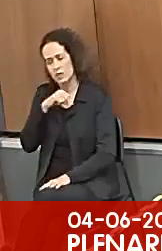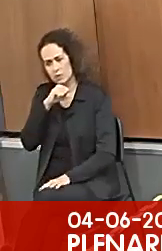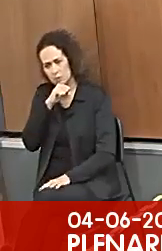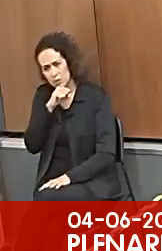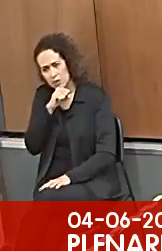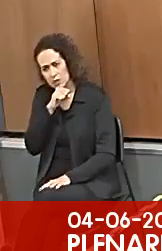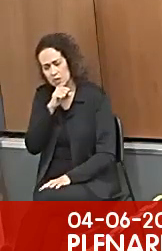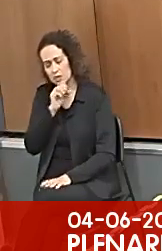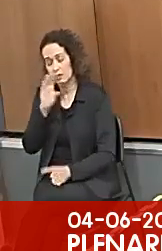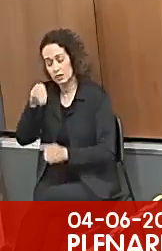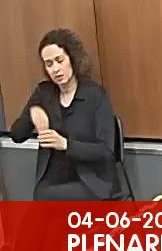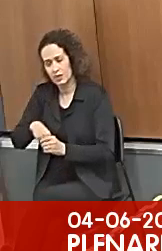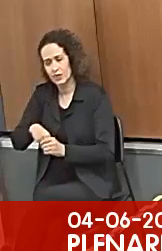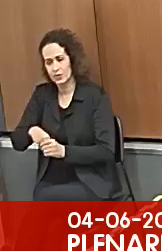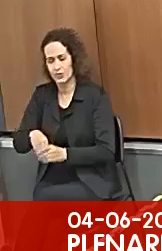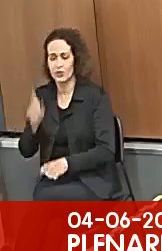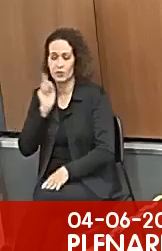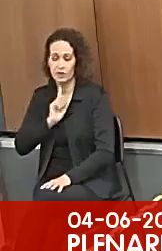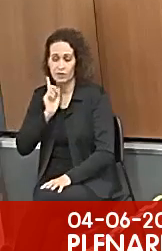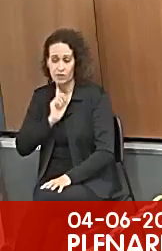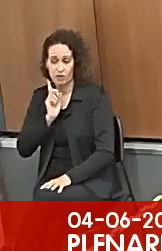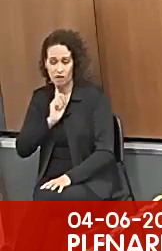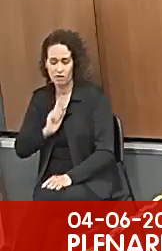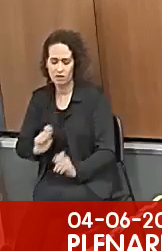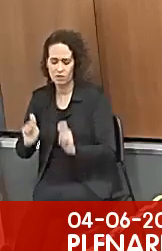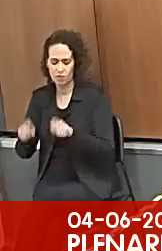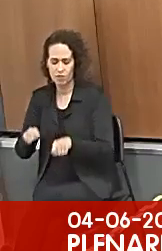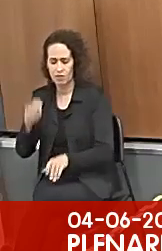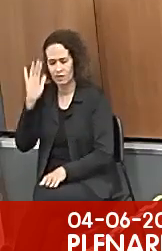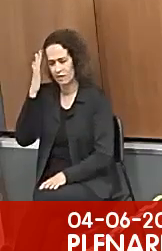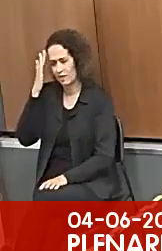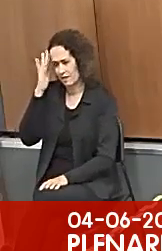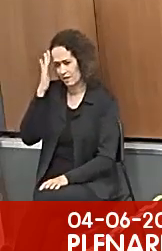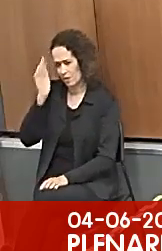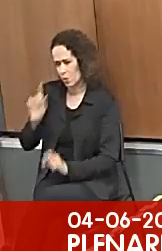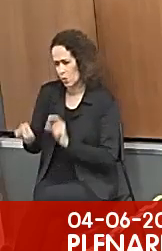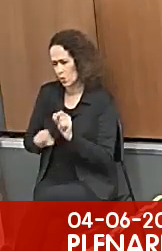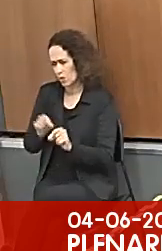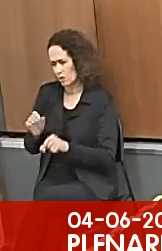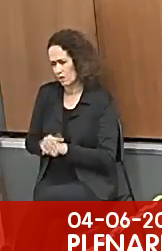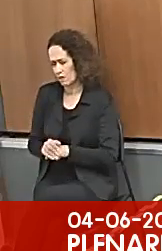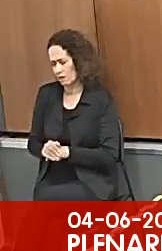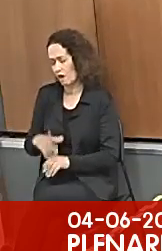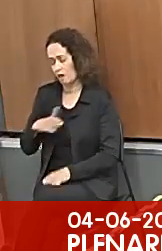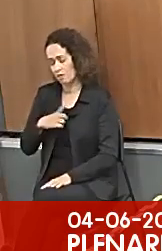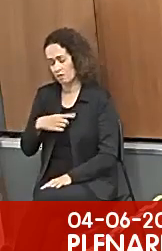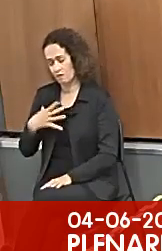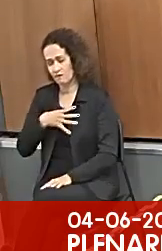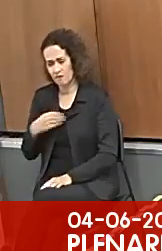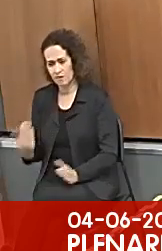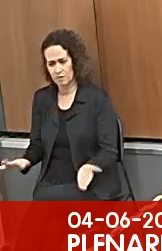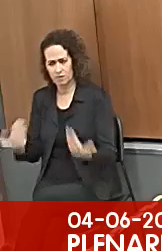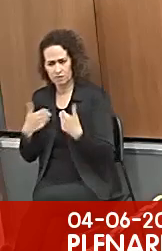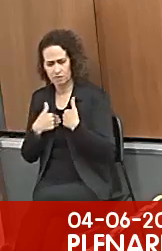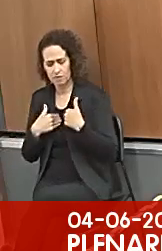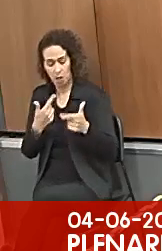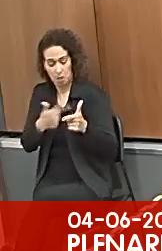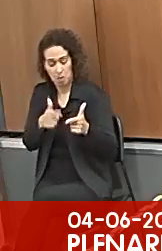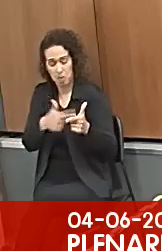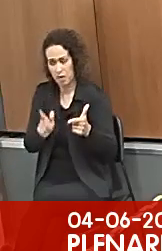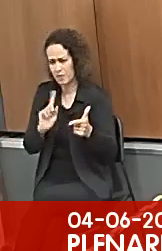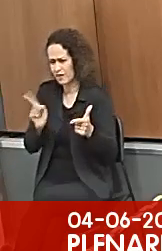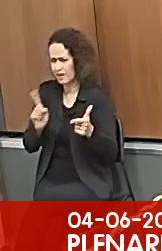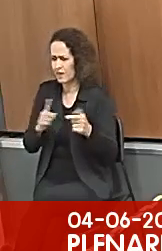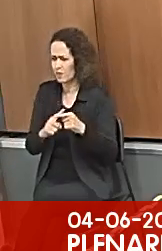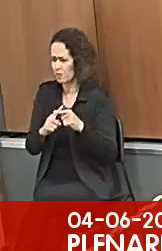Brasil, elas possam ver o seguinte: não é um problema. Ter um filho com autismo não é um problema, é um presente.